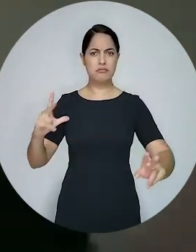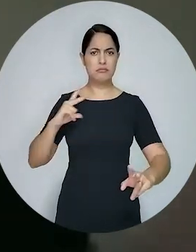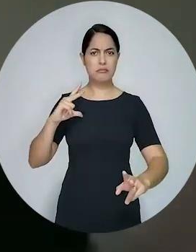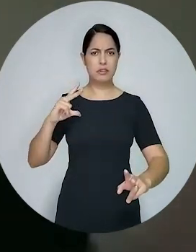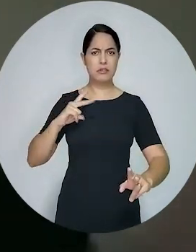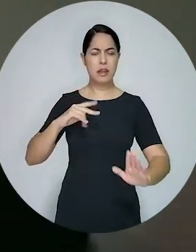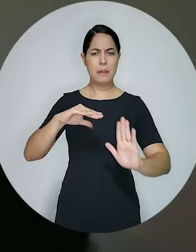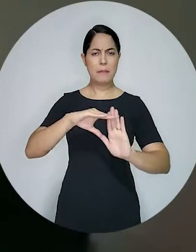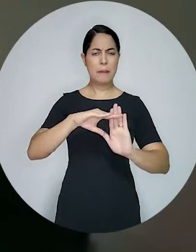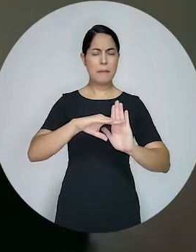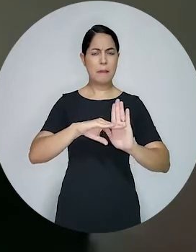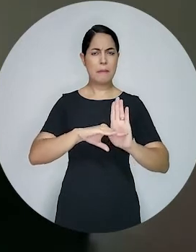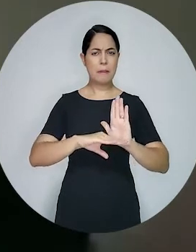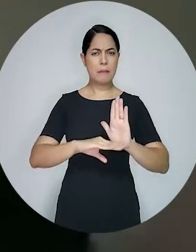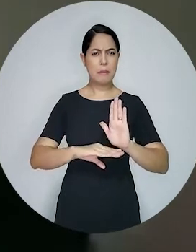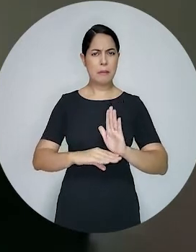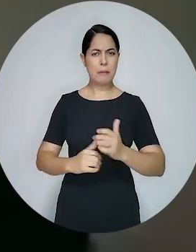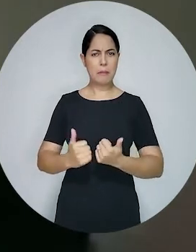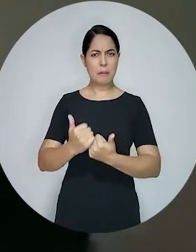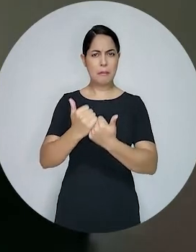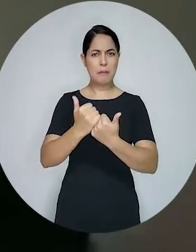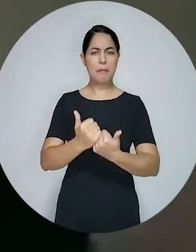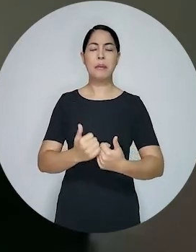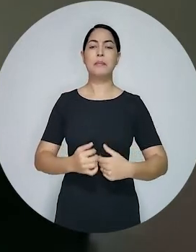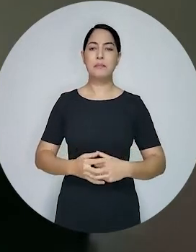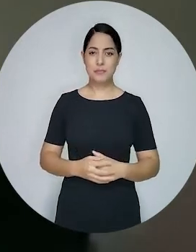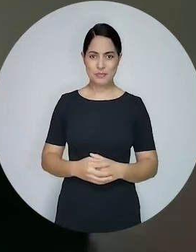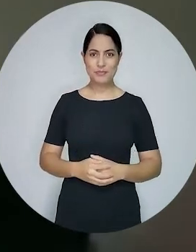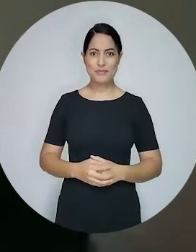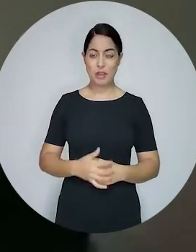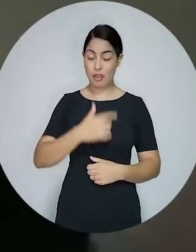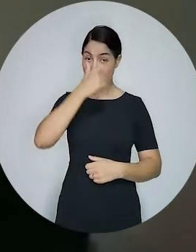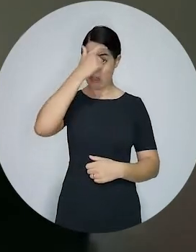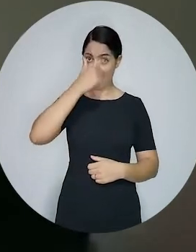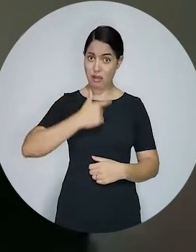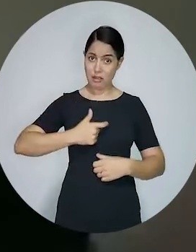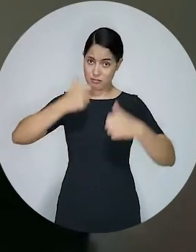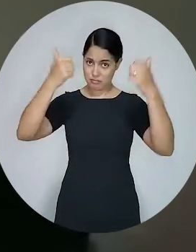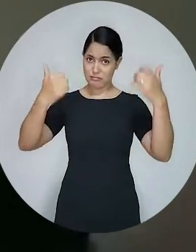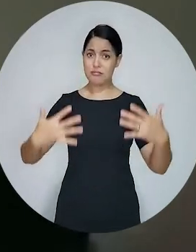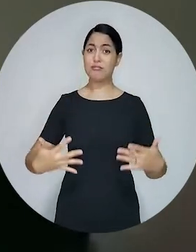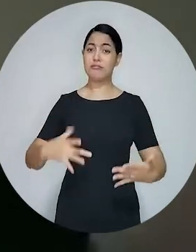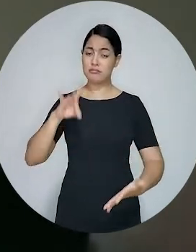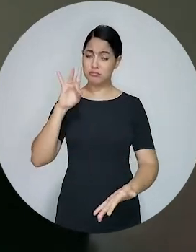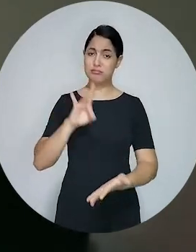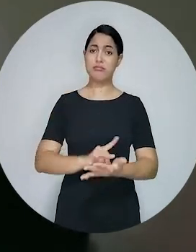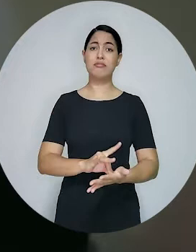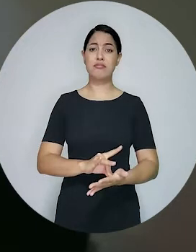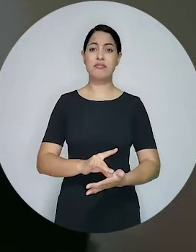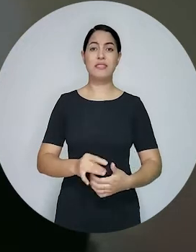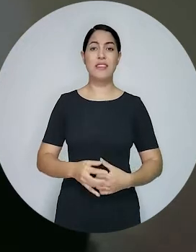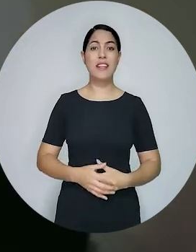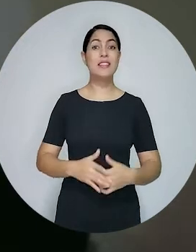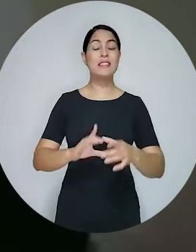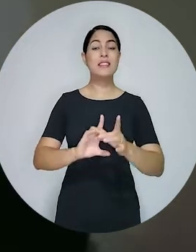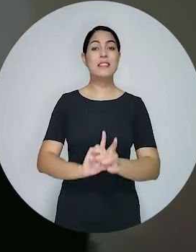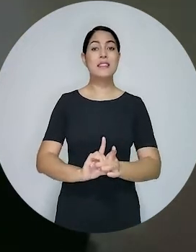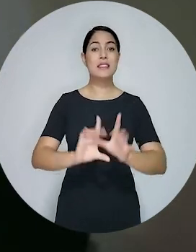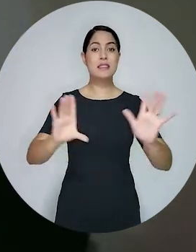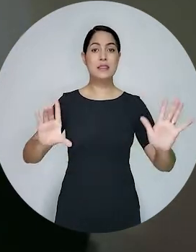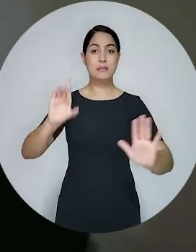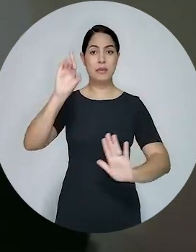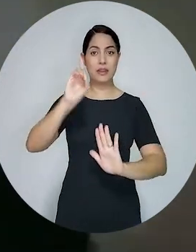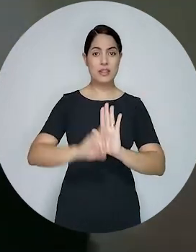privadas. Também posso acrescentar, com efeito, que os pressupostos do